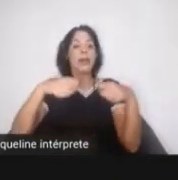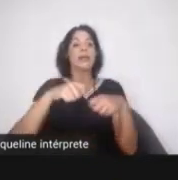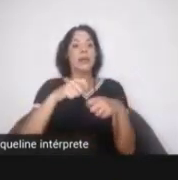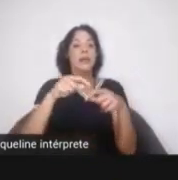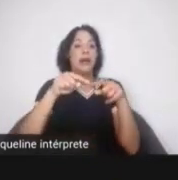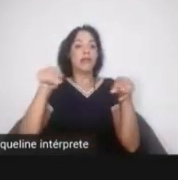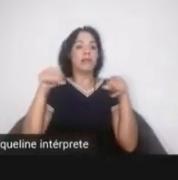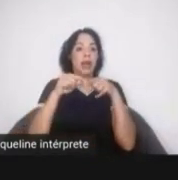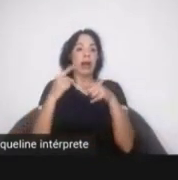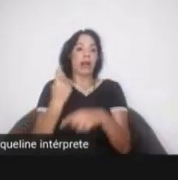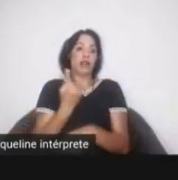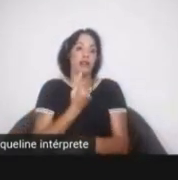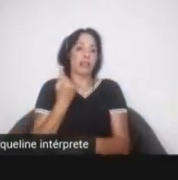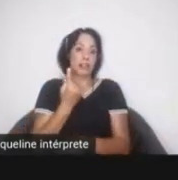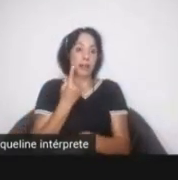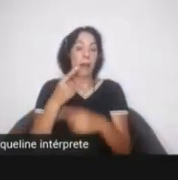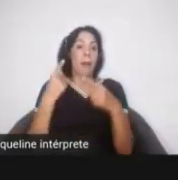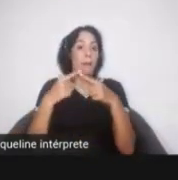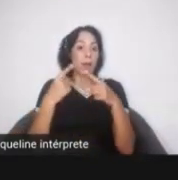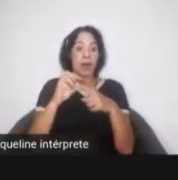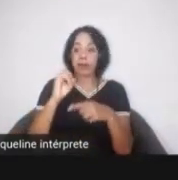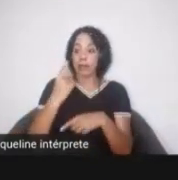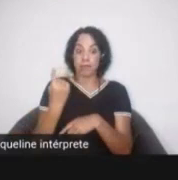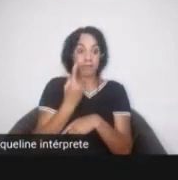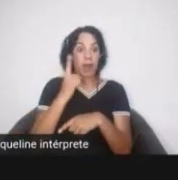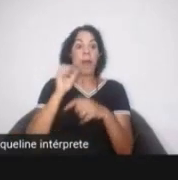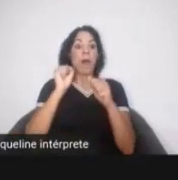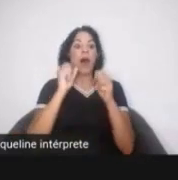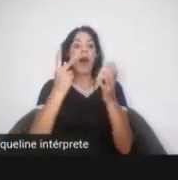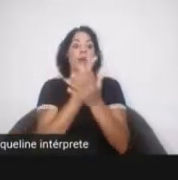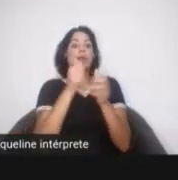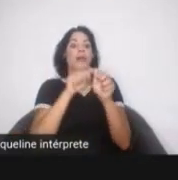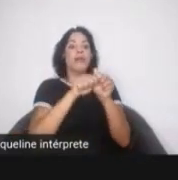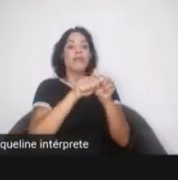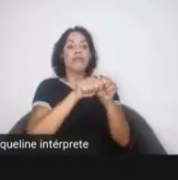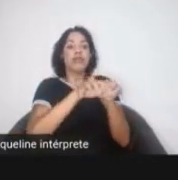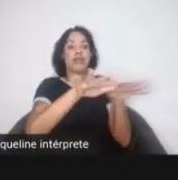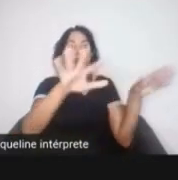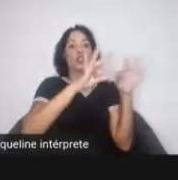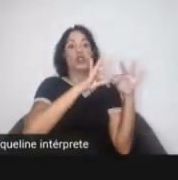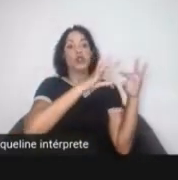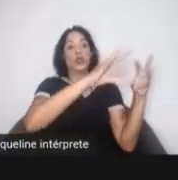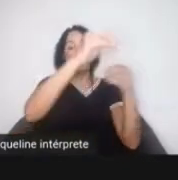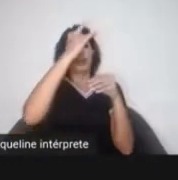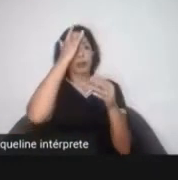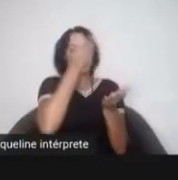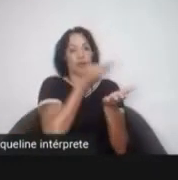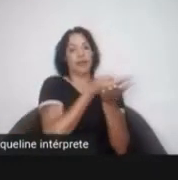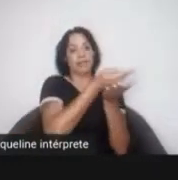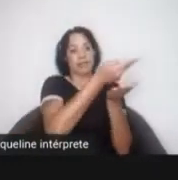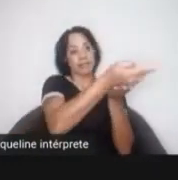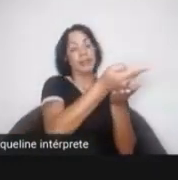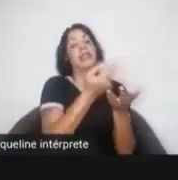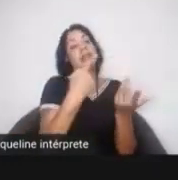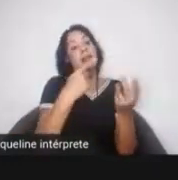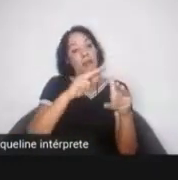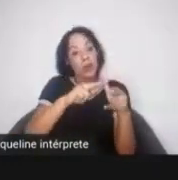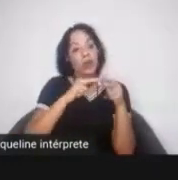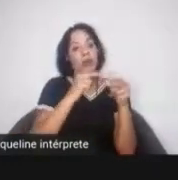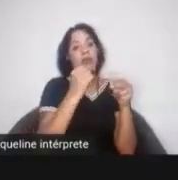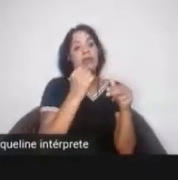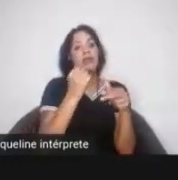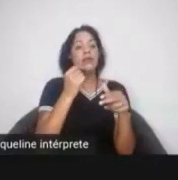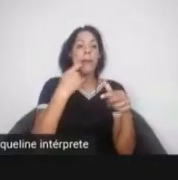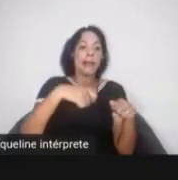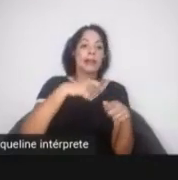porque senão há uma propensão de contaminar toda uma enfermaria. Então, esse isolamento é para garantir